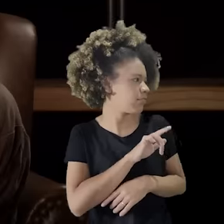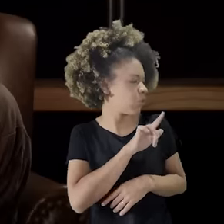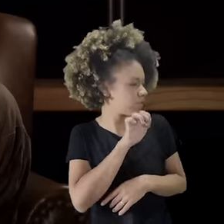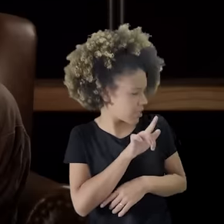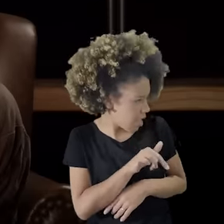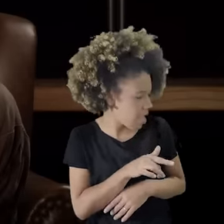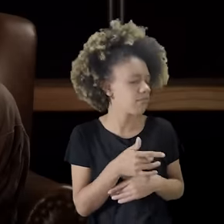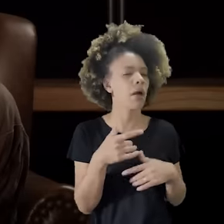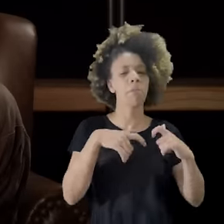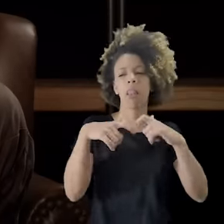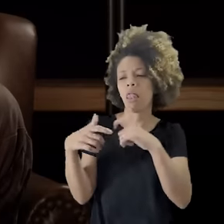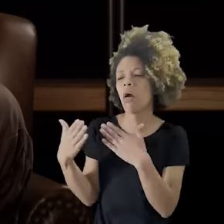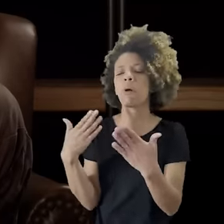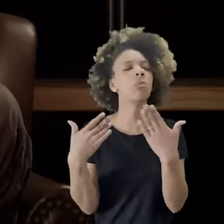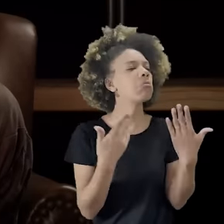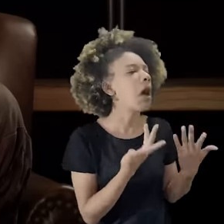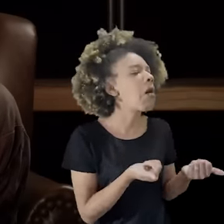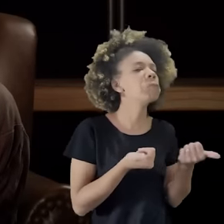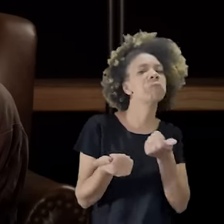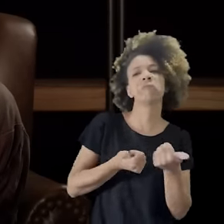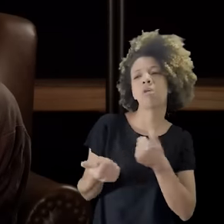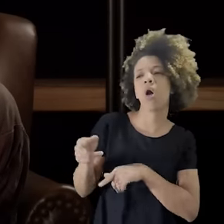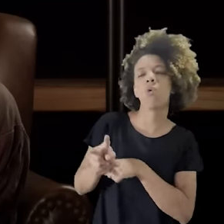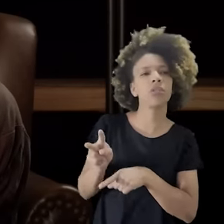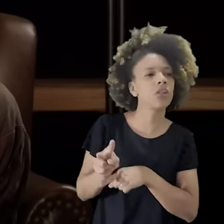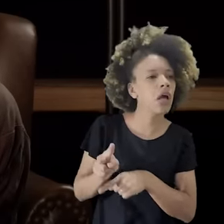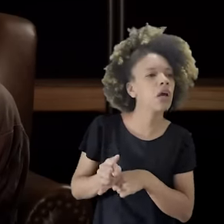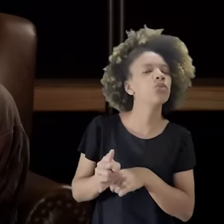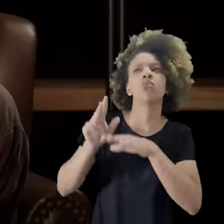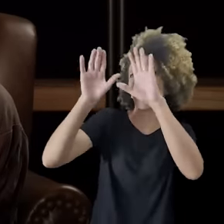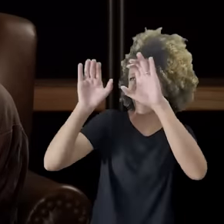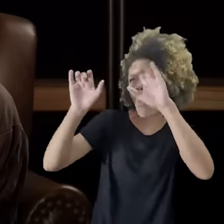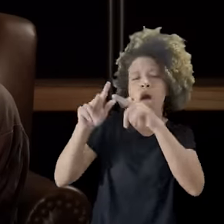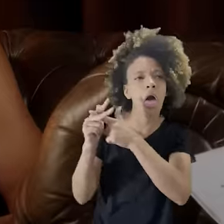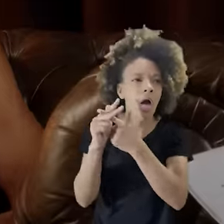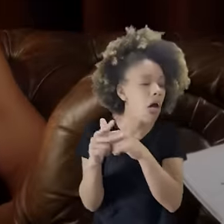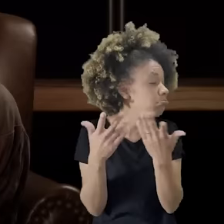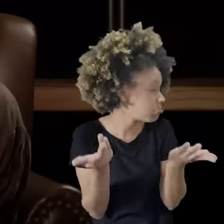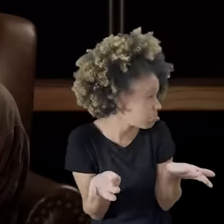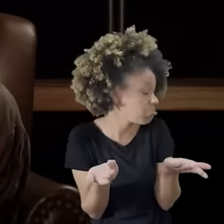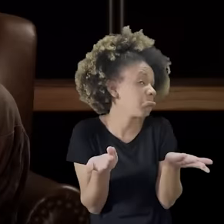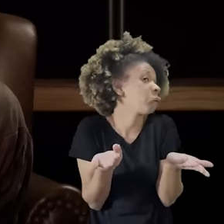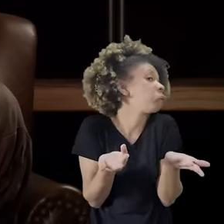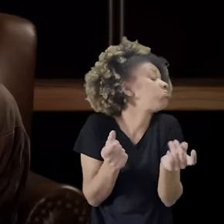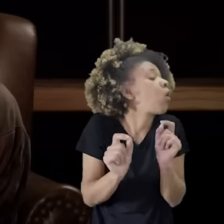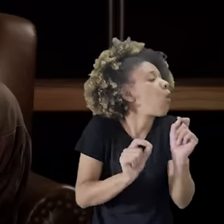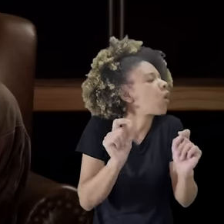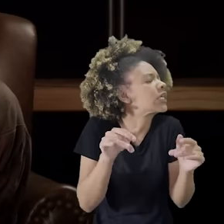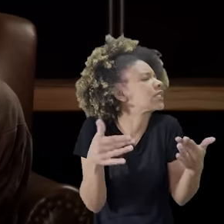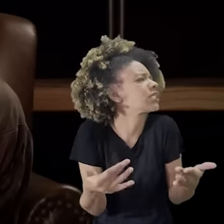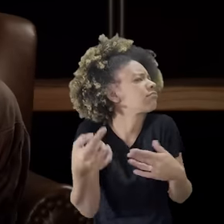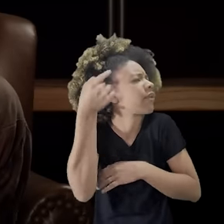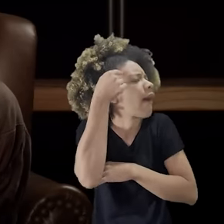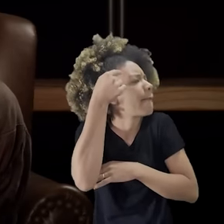comendo um pessoal curtindo um pessoal cuidando lá da do ar condicionado e tal aí de repente o que que botou